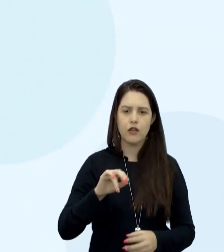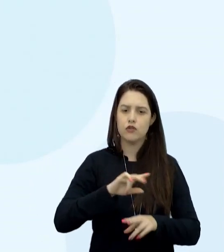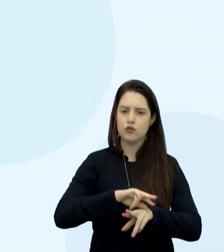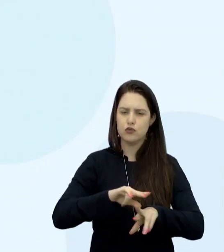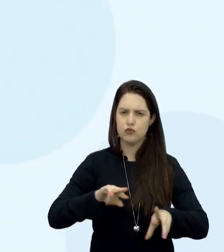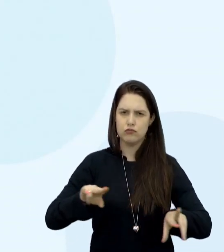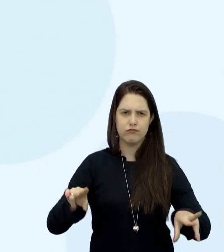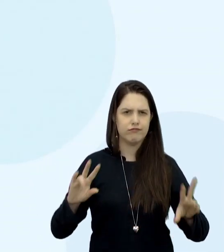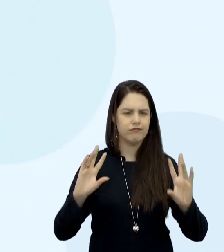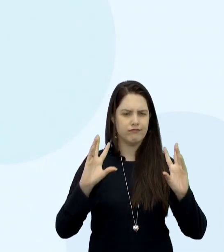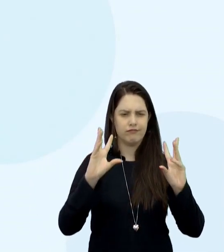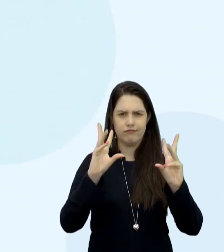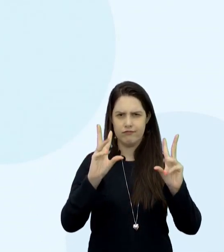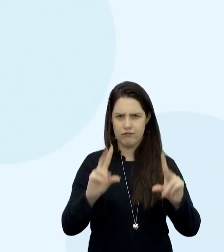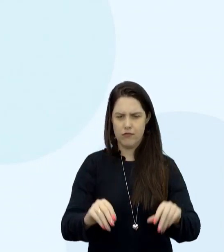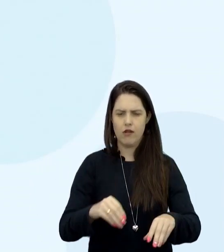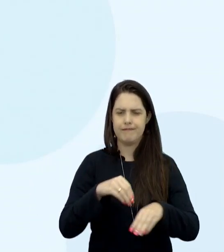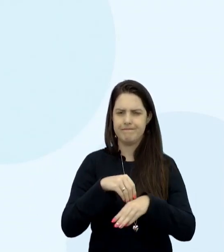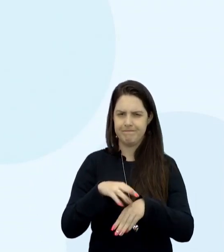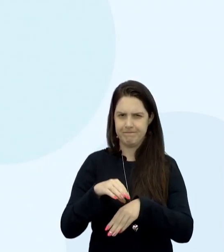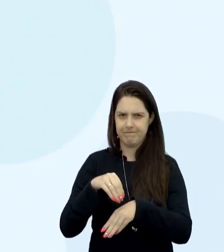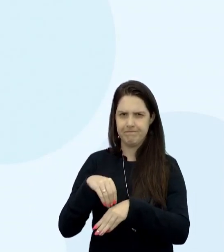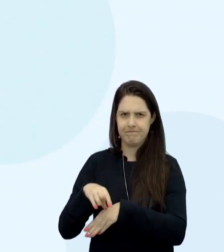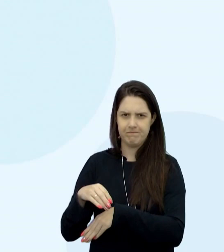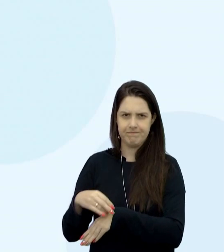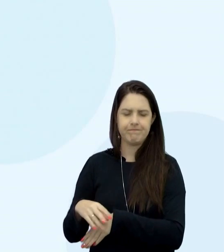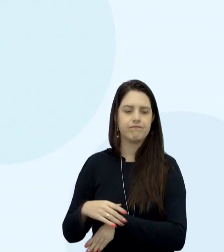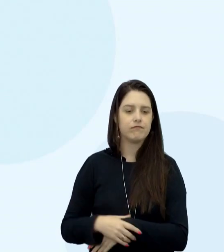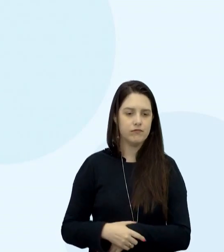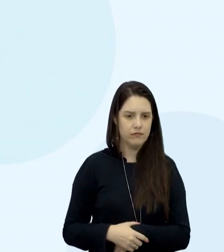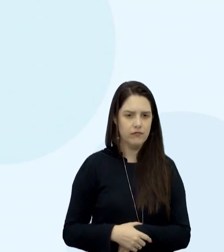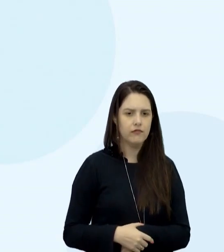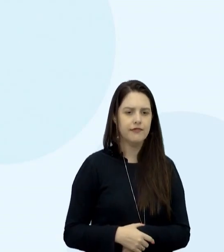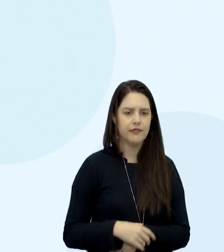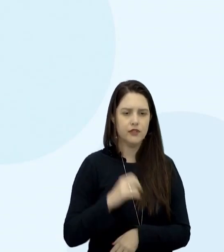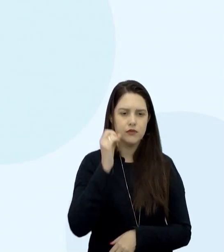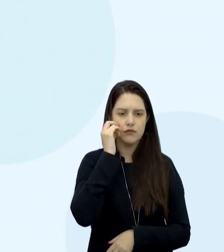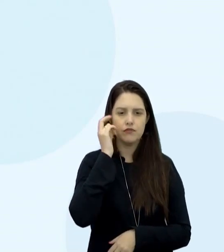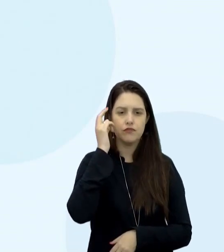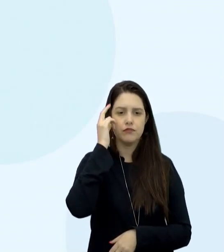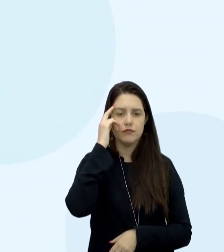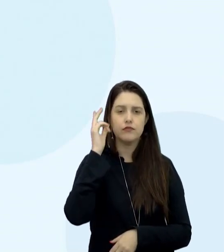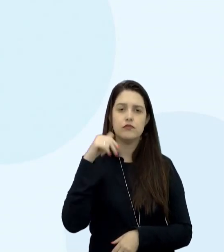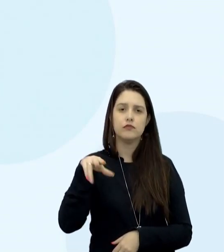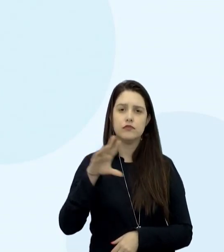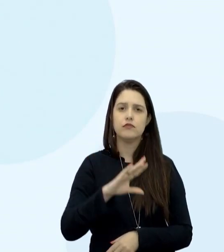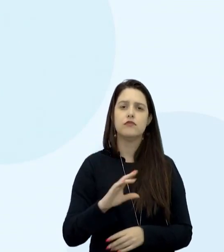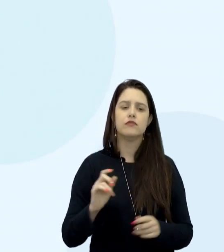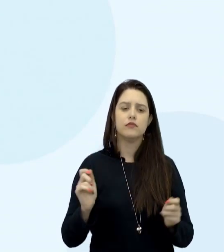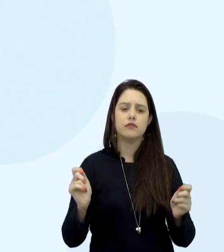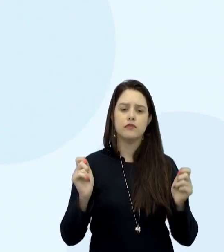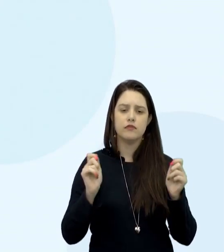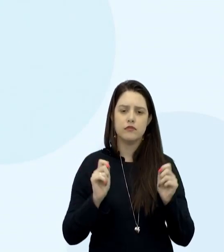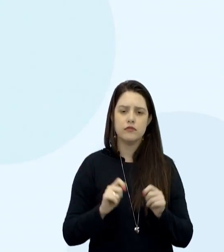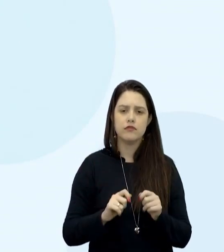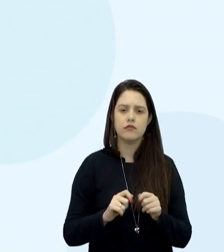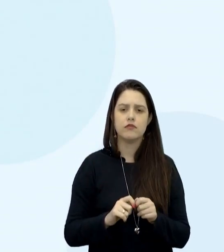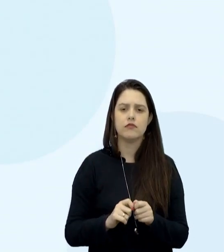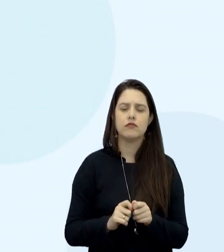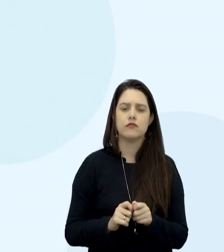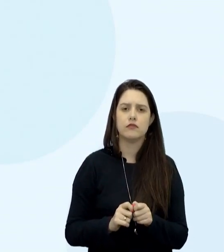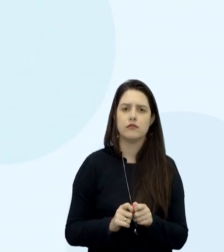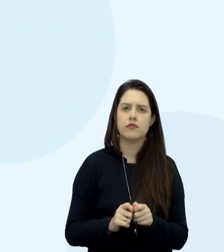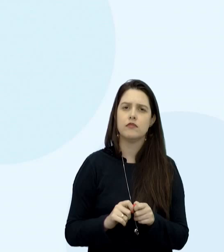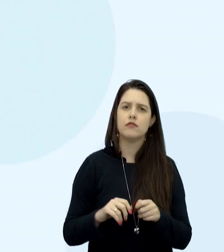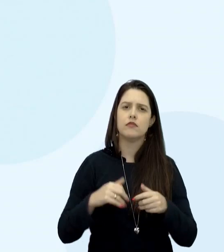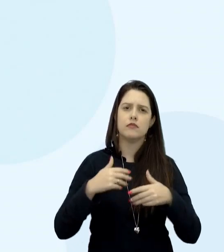dimensões. A gente acabou estudando todas as dimensões aí da diversidade cultural. A gente viu a aculturação, o sincretismo,